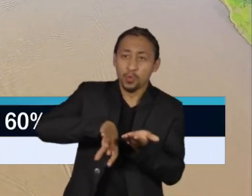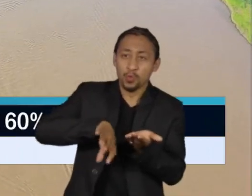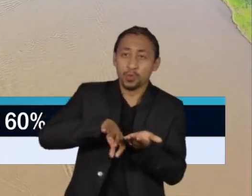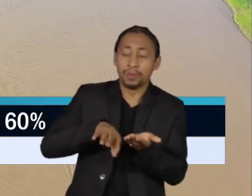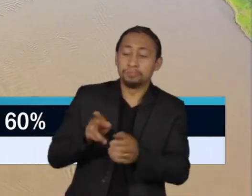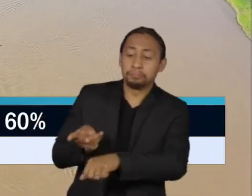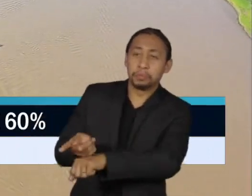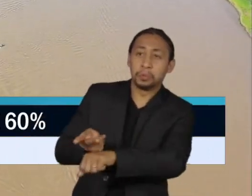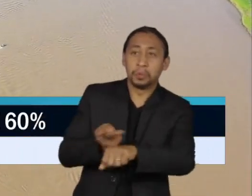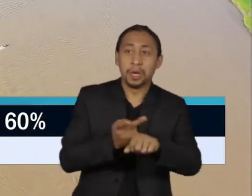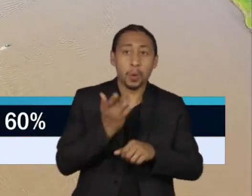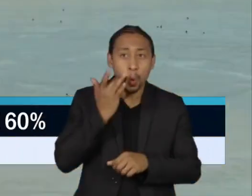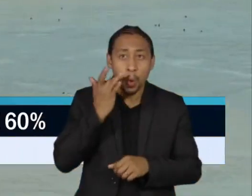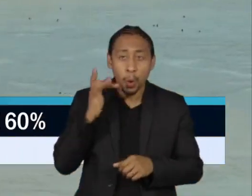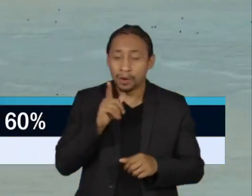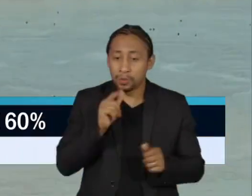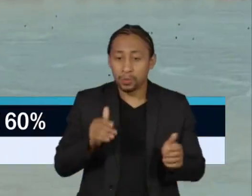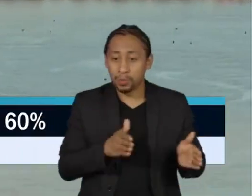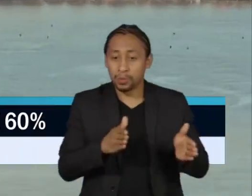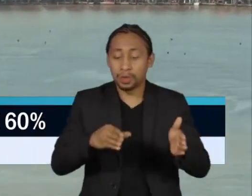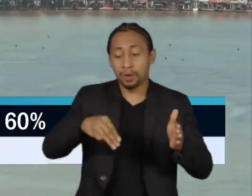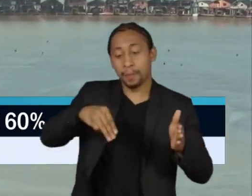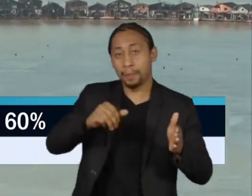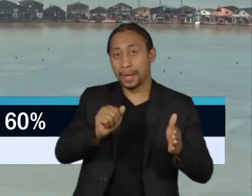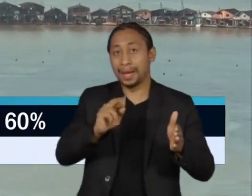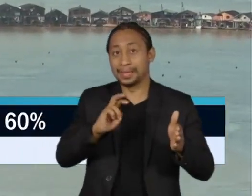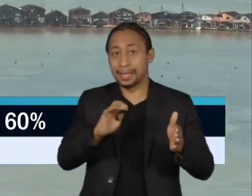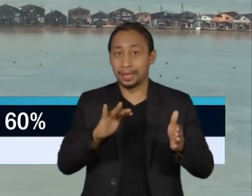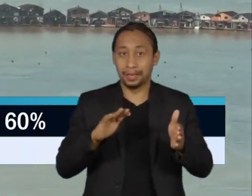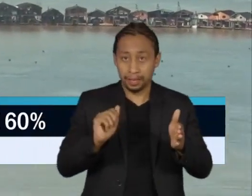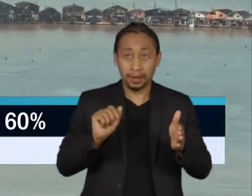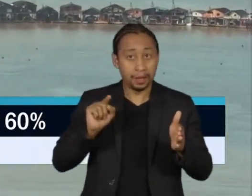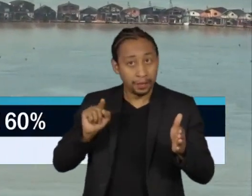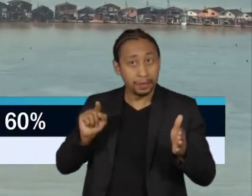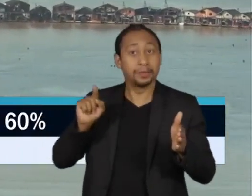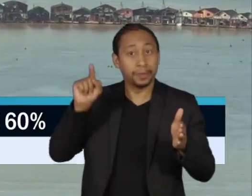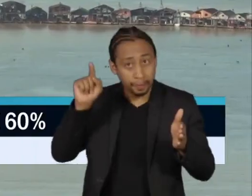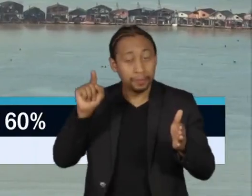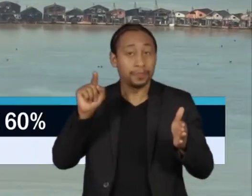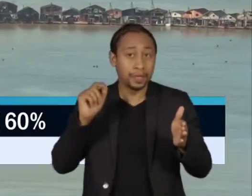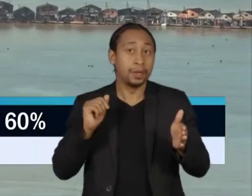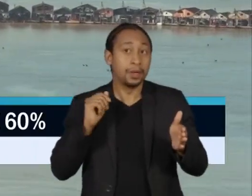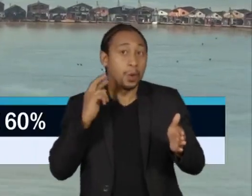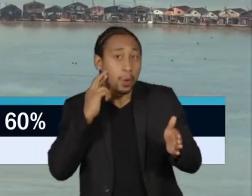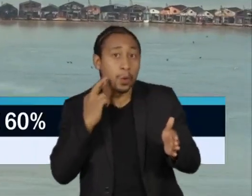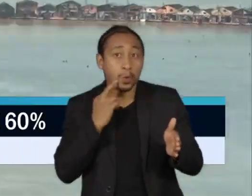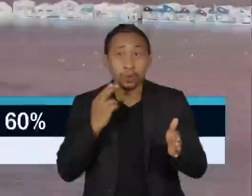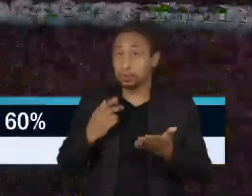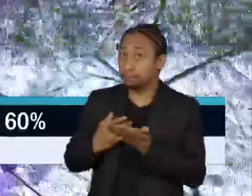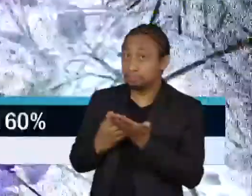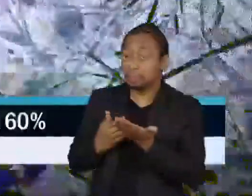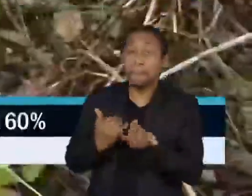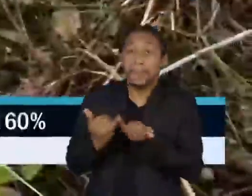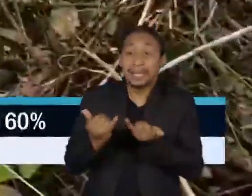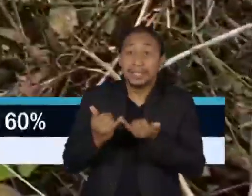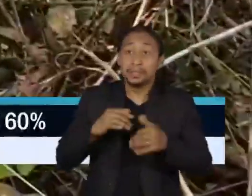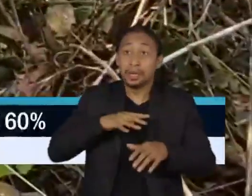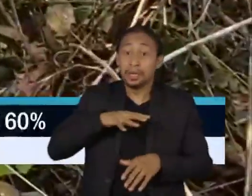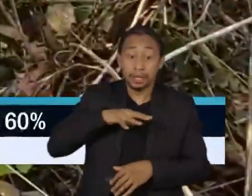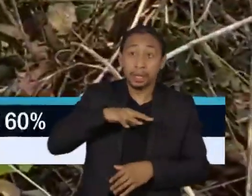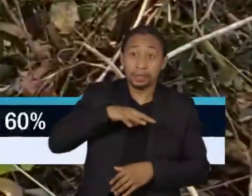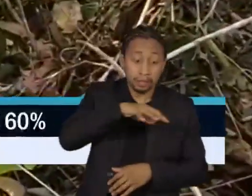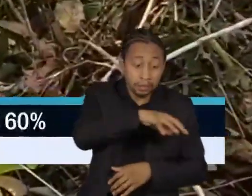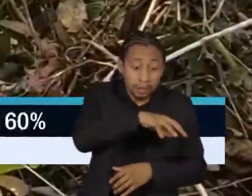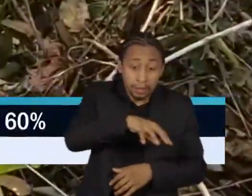no leito do Rio Madeira, em Rondônia. Eram tantas que até pareciam uma cidade flutuante. E as